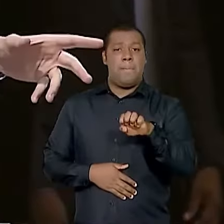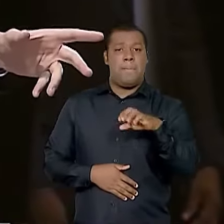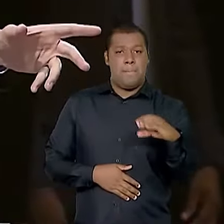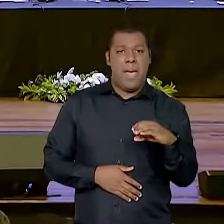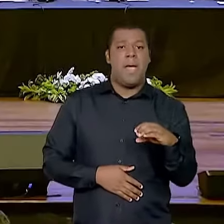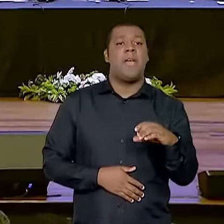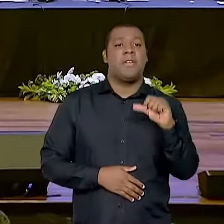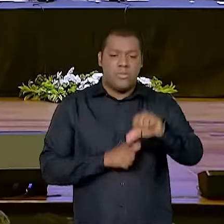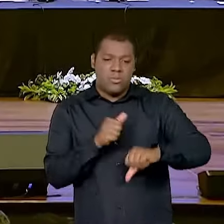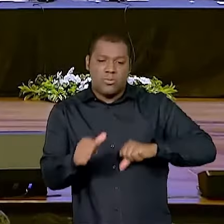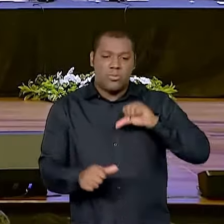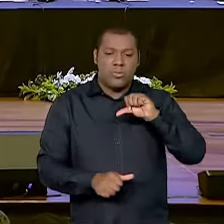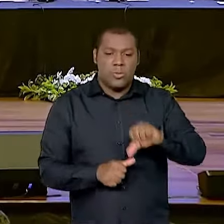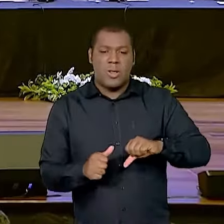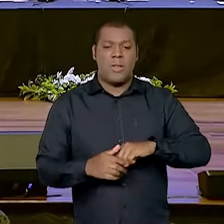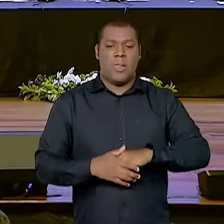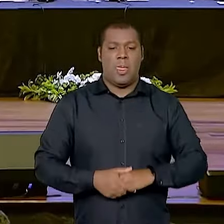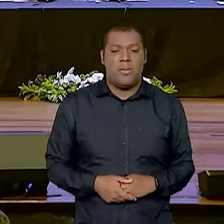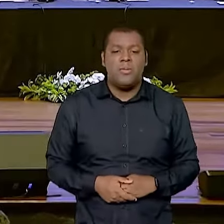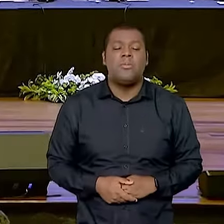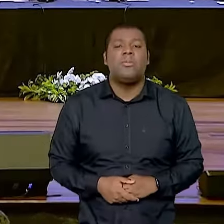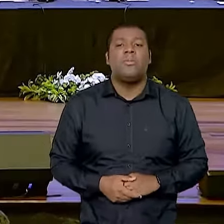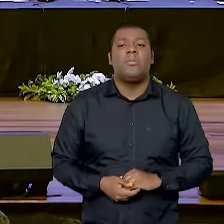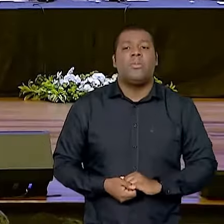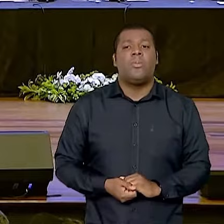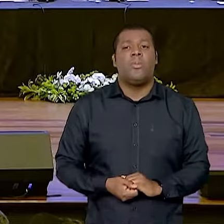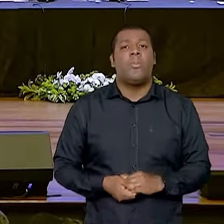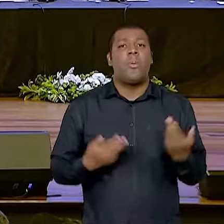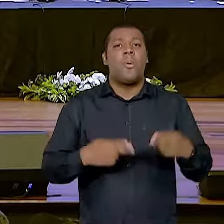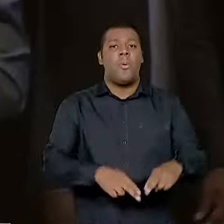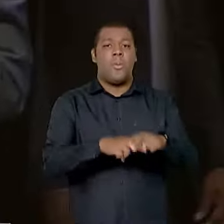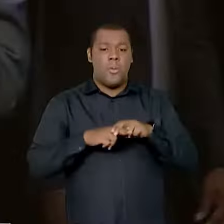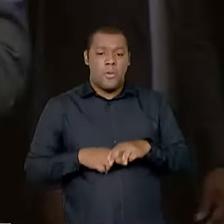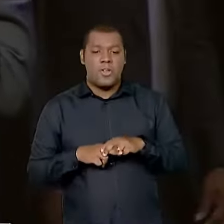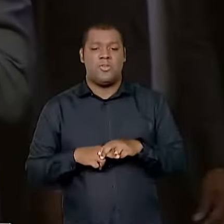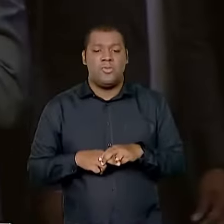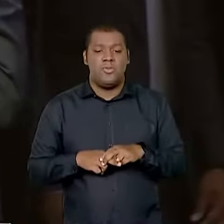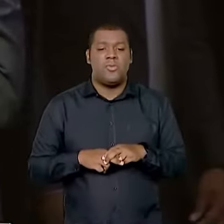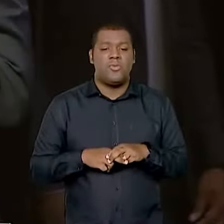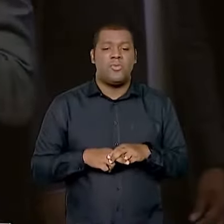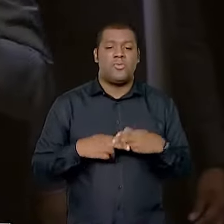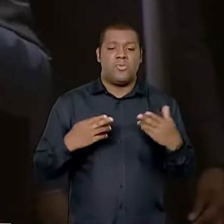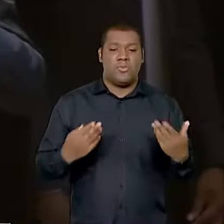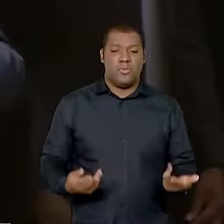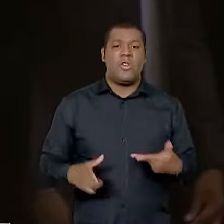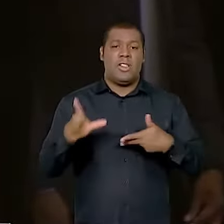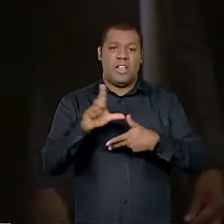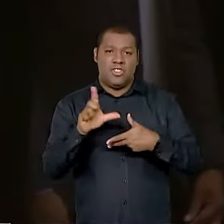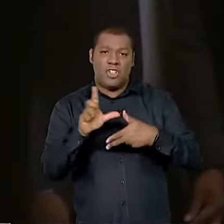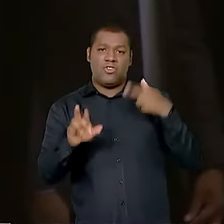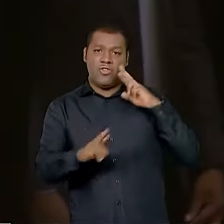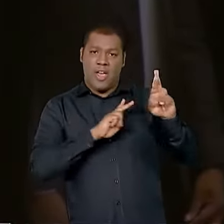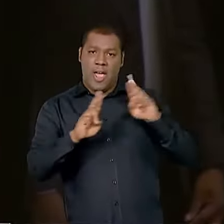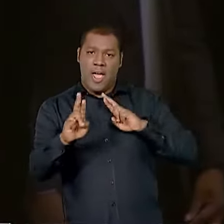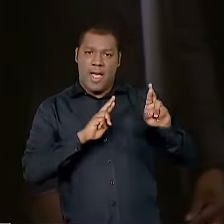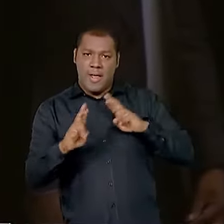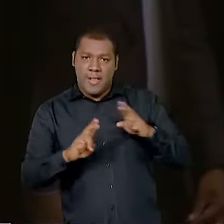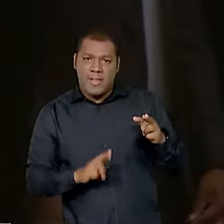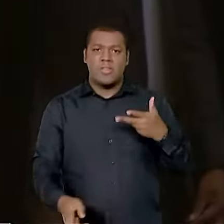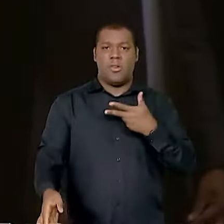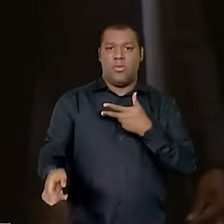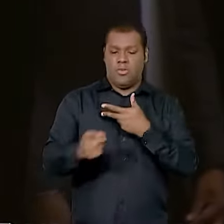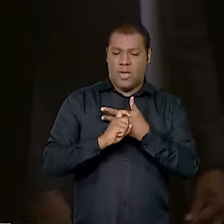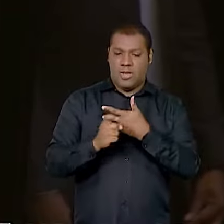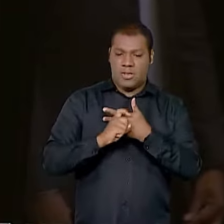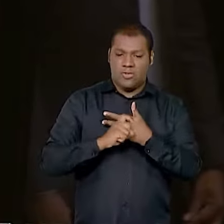permitiu a governabilidade ao longo do ano. Portanto, nessa dimensão da relação do chefe do Legislativo com o chefe do Executivo, quero